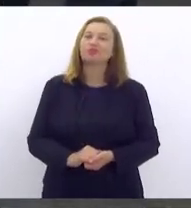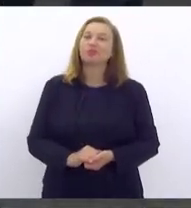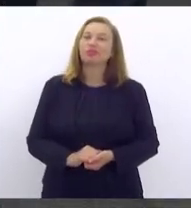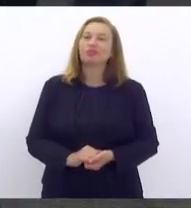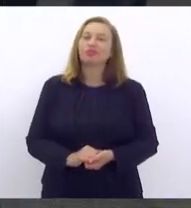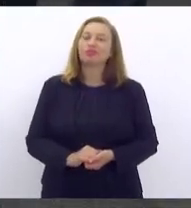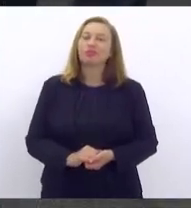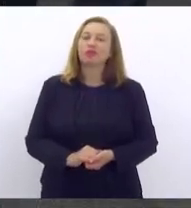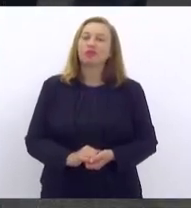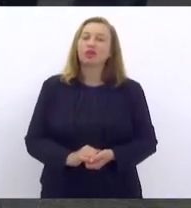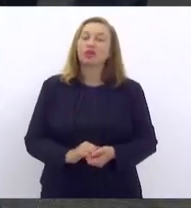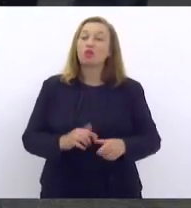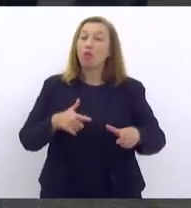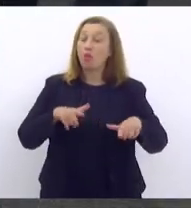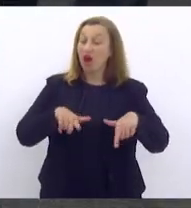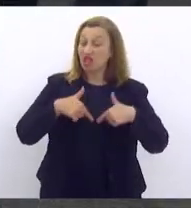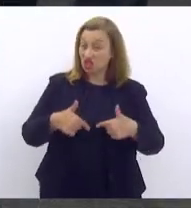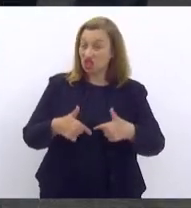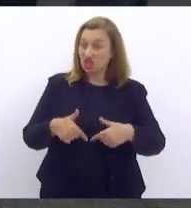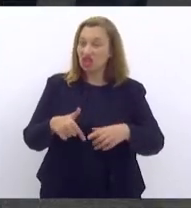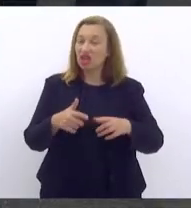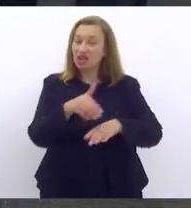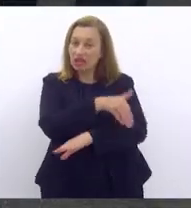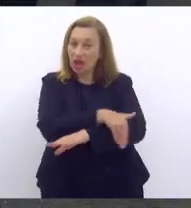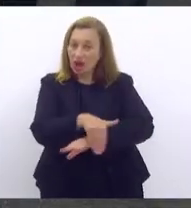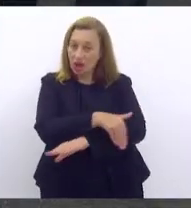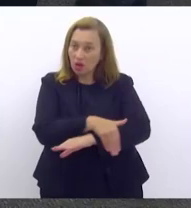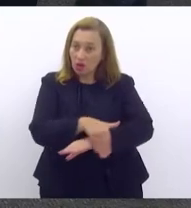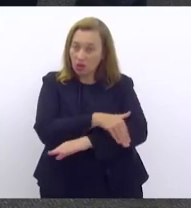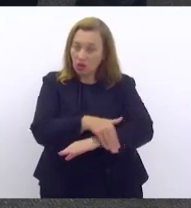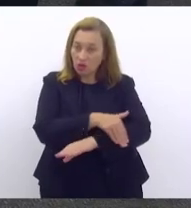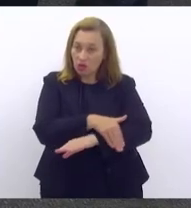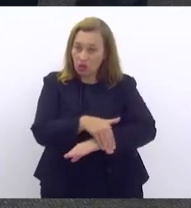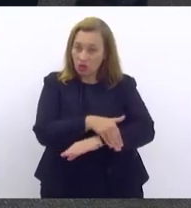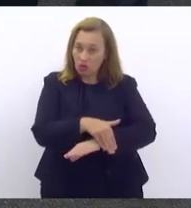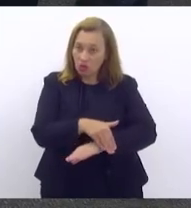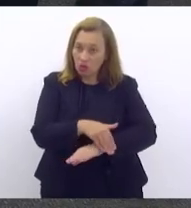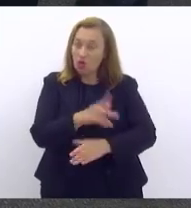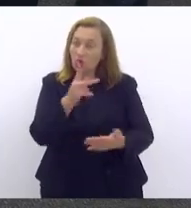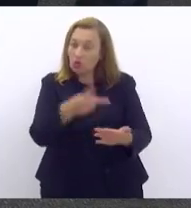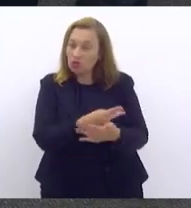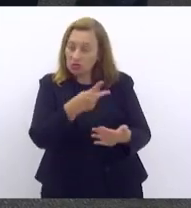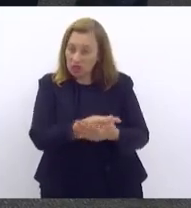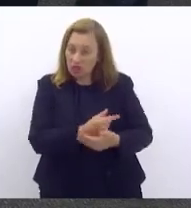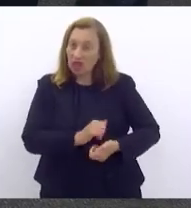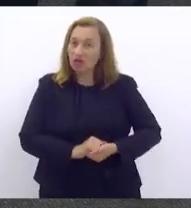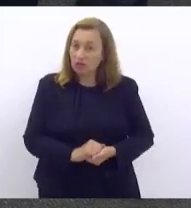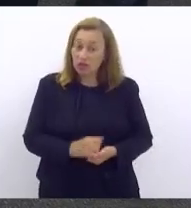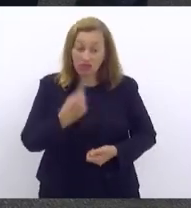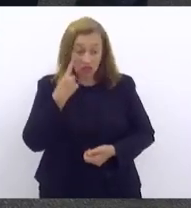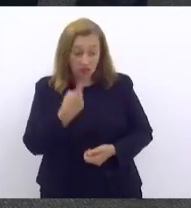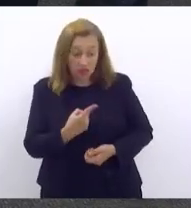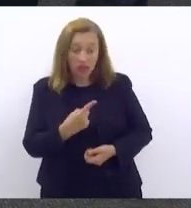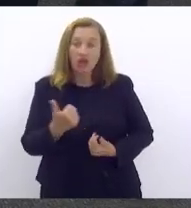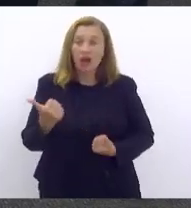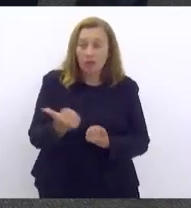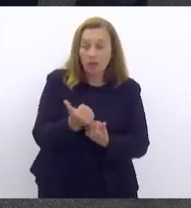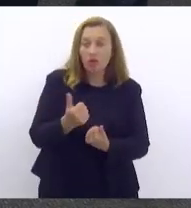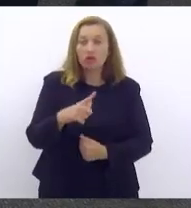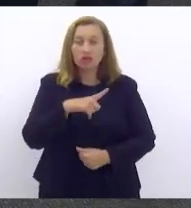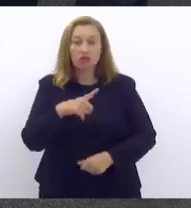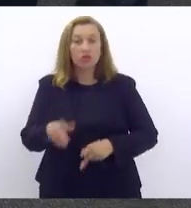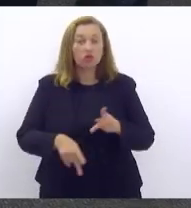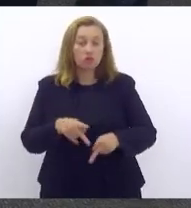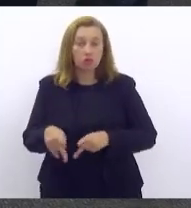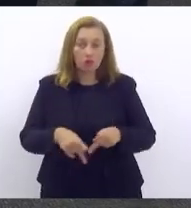são na rua, no lugar onde as covardias estão acontecendo. Nós temos o apoio do cidadão